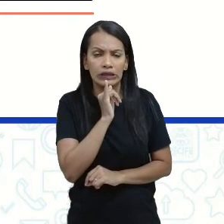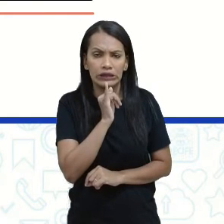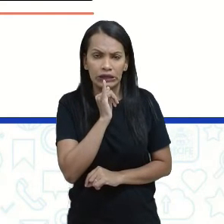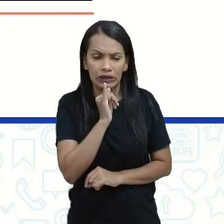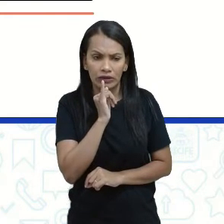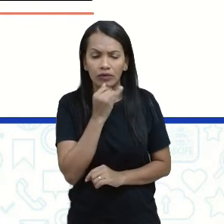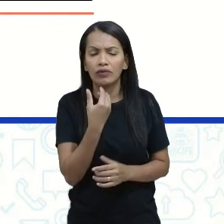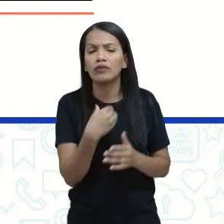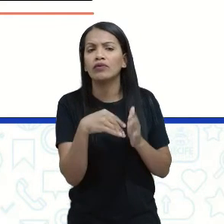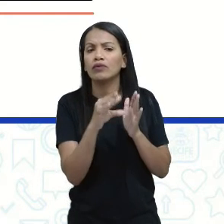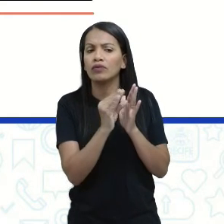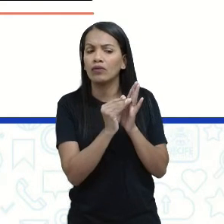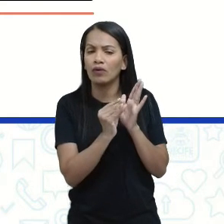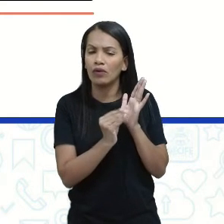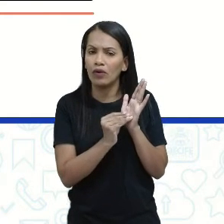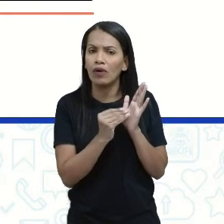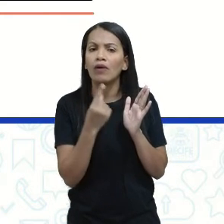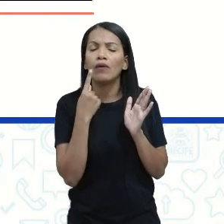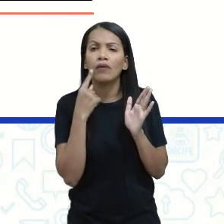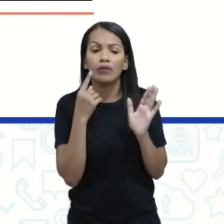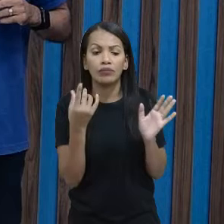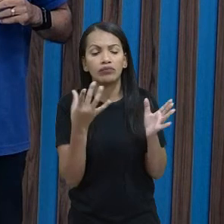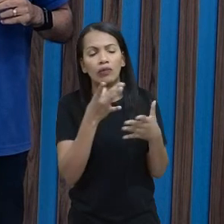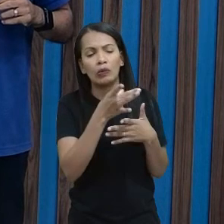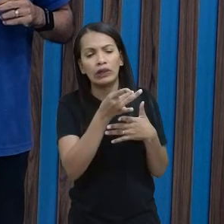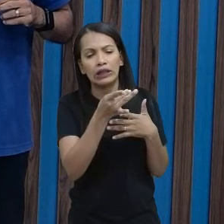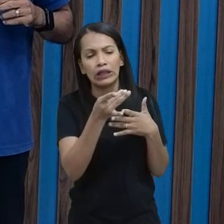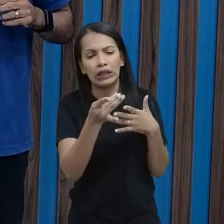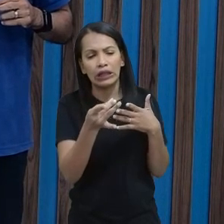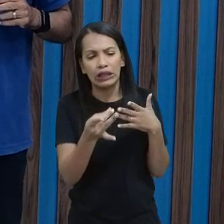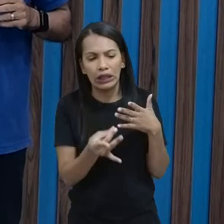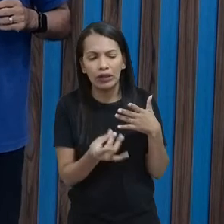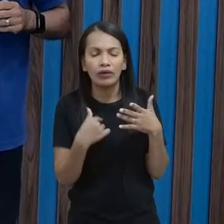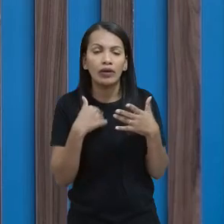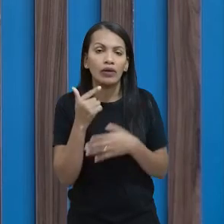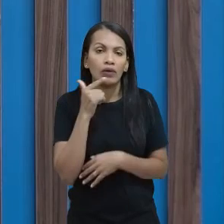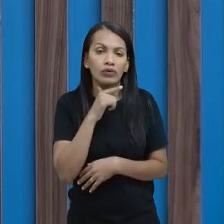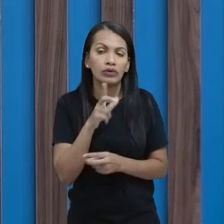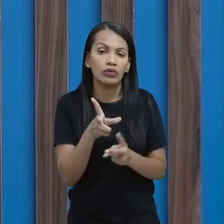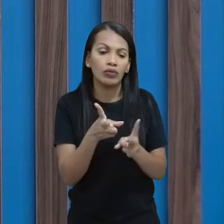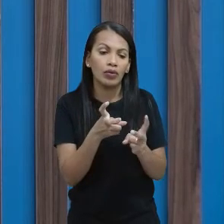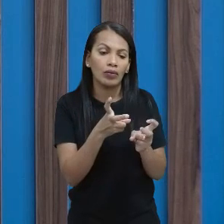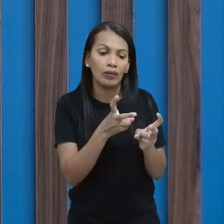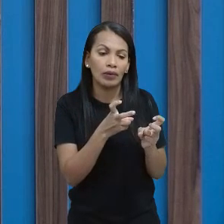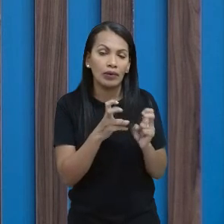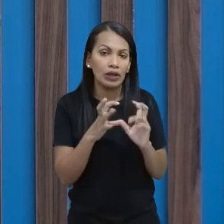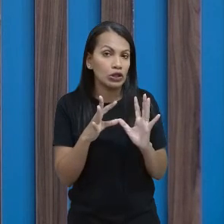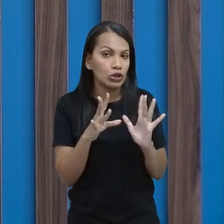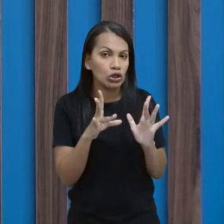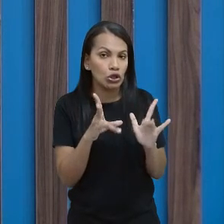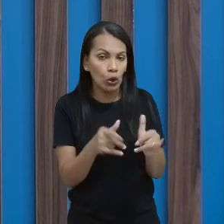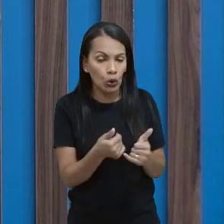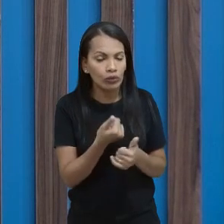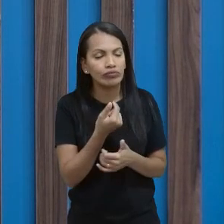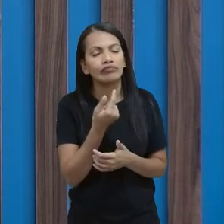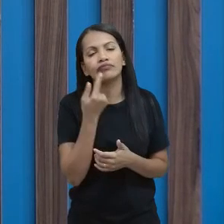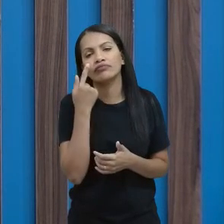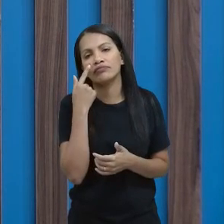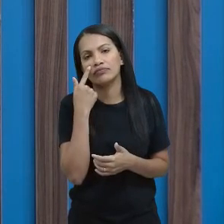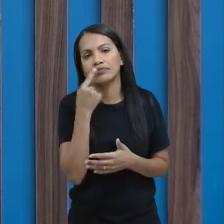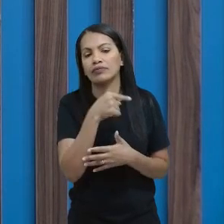exemplo conteúdo, aí, né? esse exemplo, com riqueza de detalhes. E aí conseguiu identificar todos os elementos do triângulo